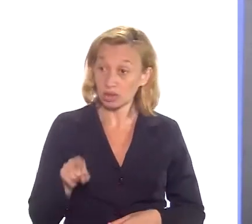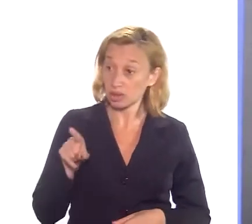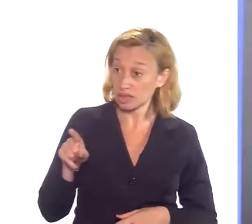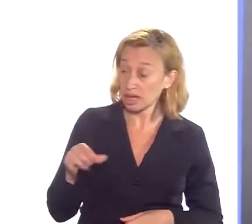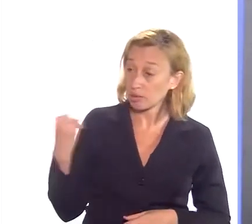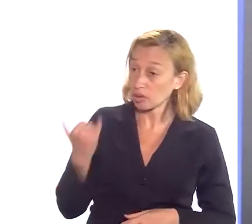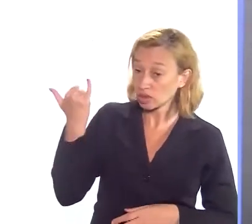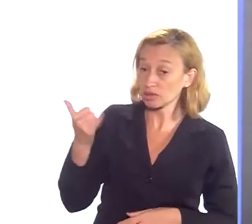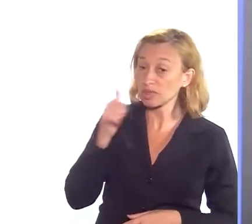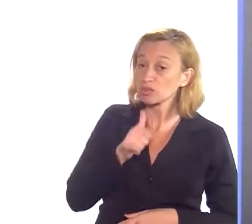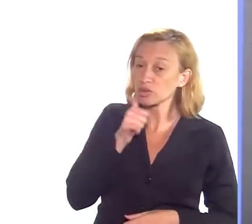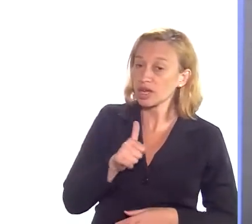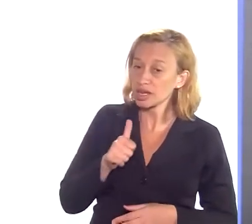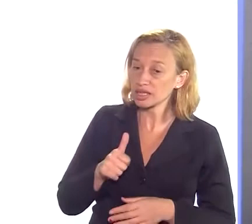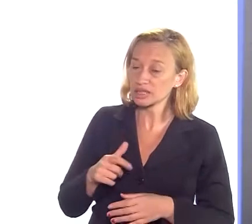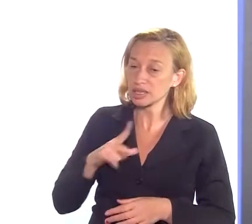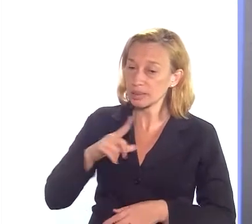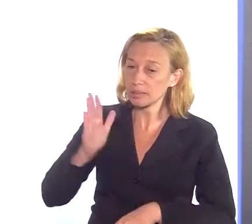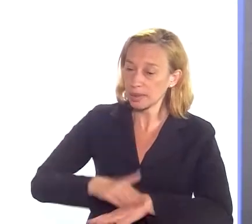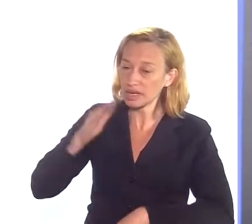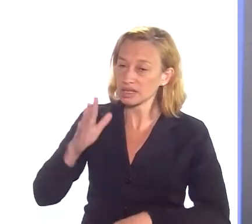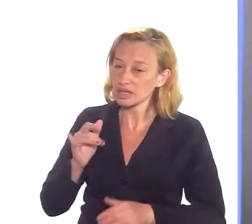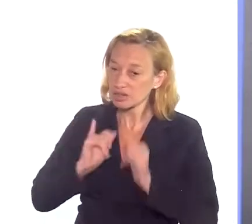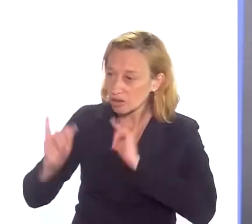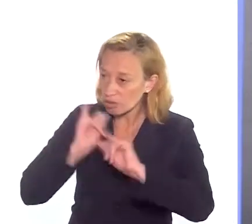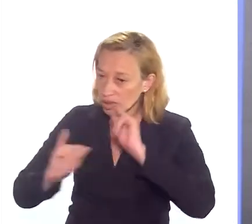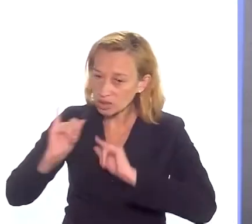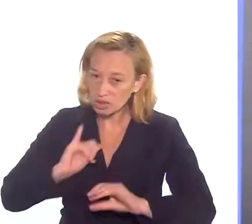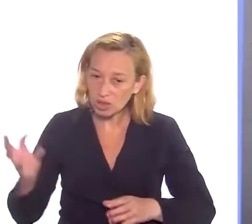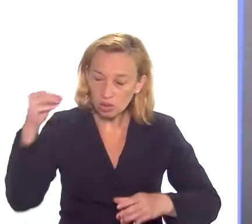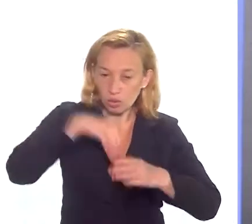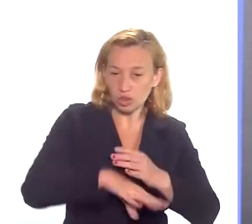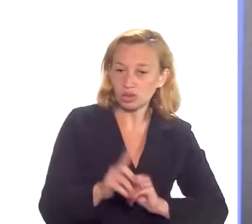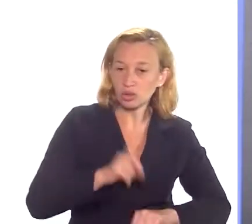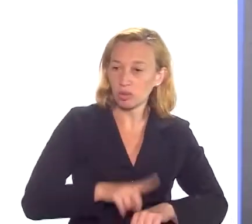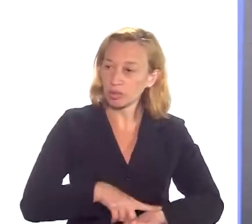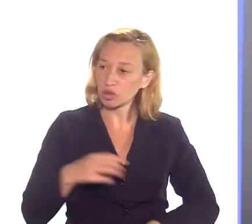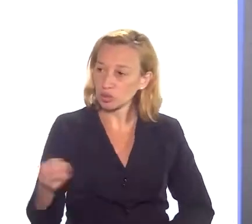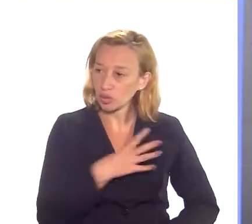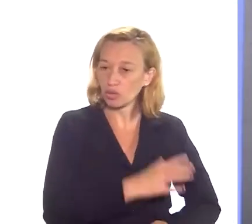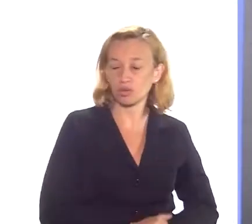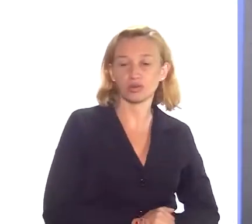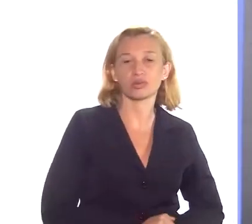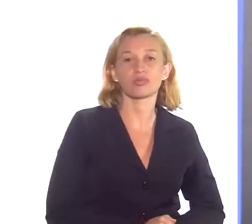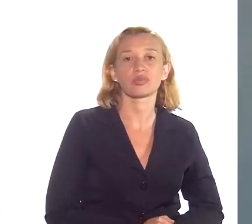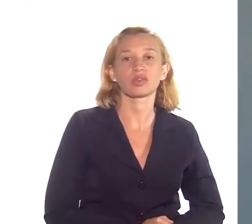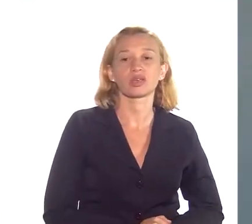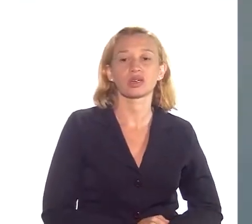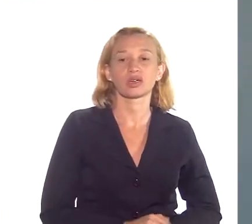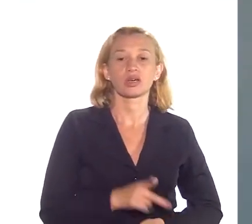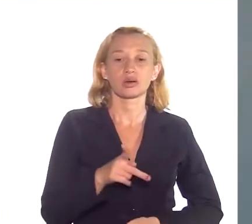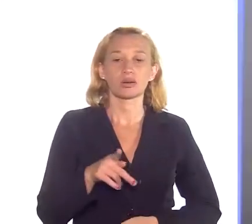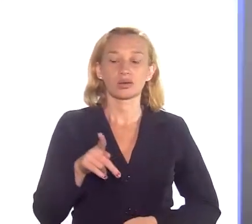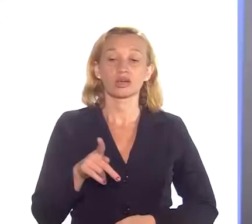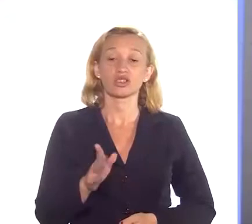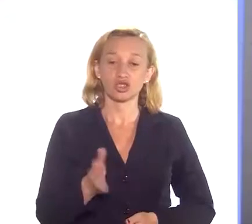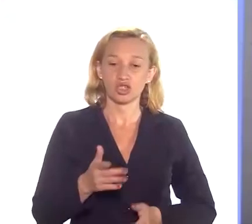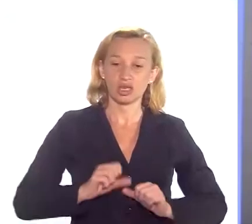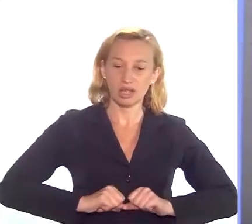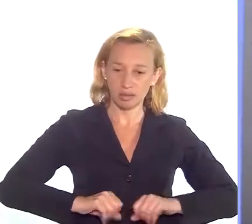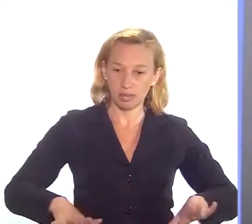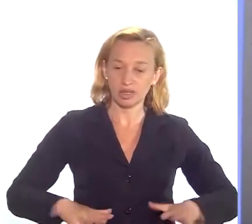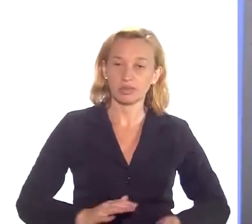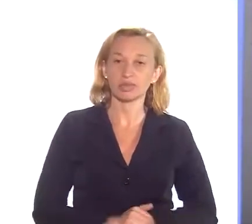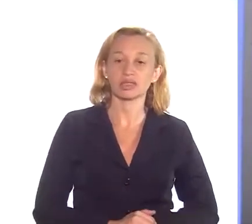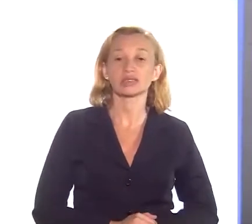motivador para as mulheres também buscarem mais informação sobre isso e também serem inseridas nesse novo momento? Que ainda não é